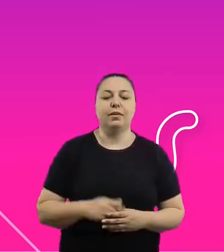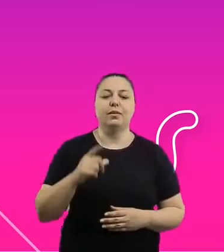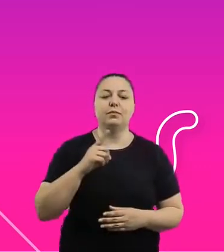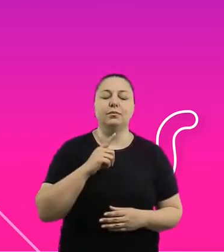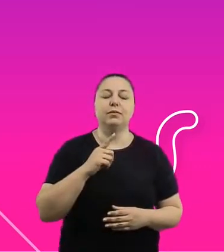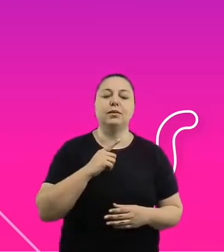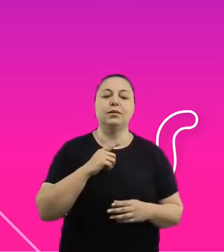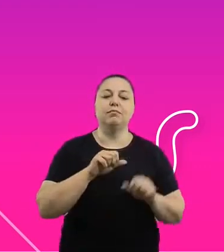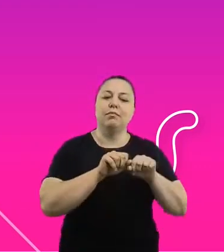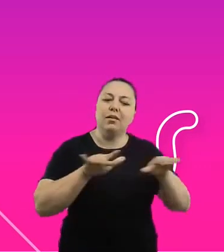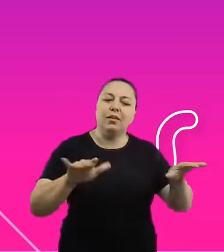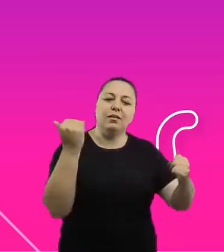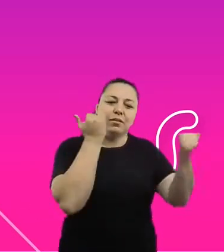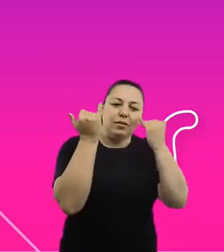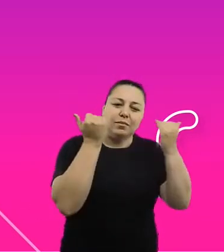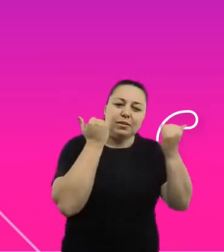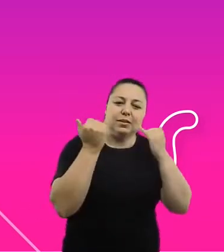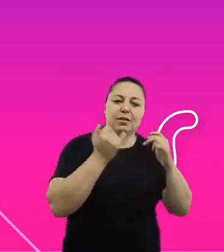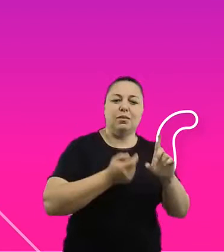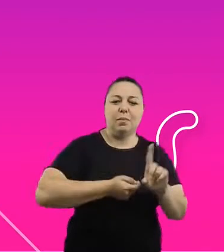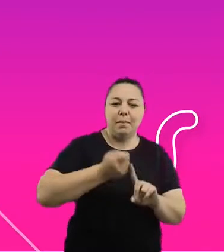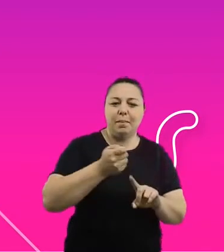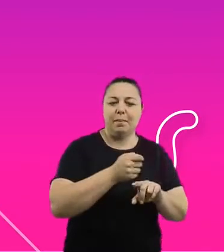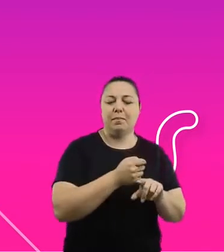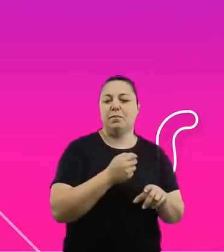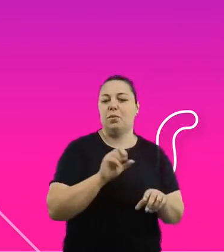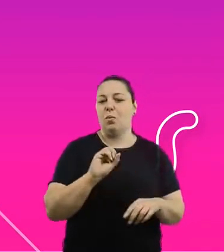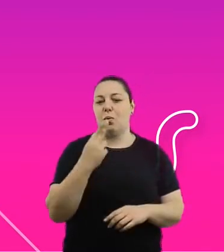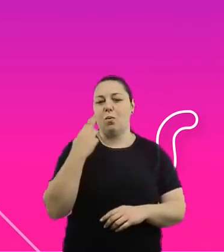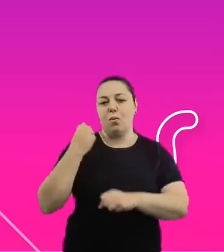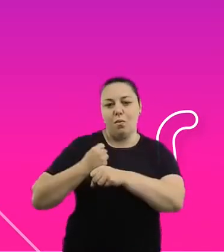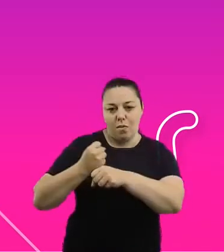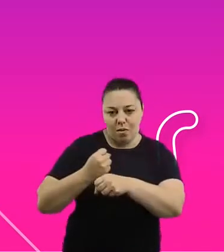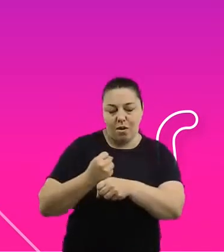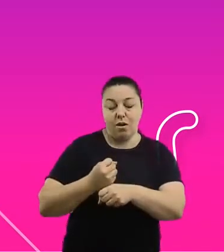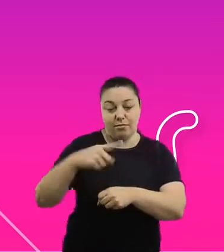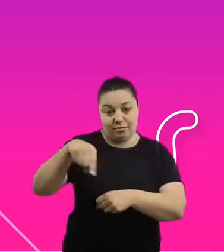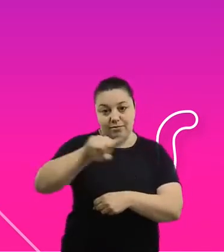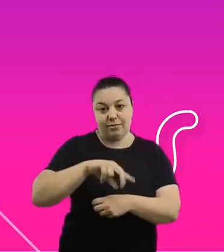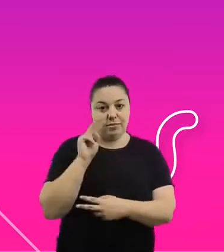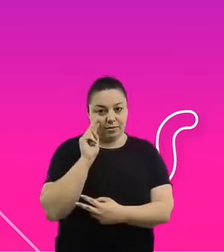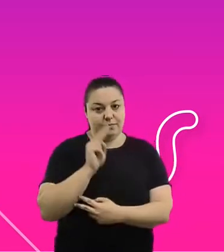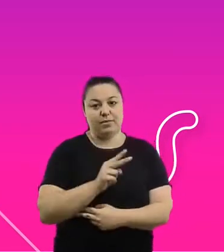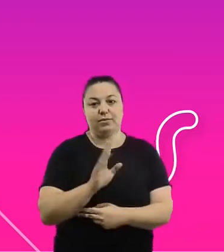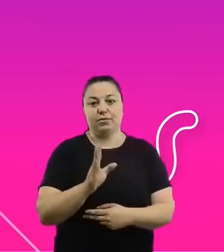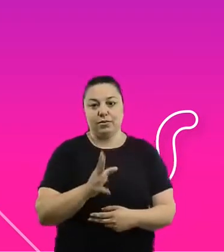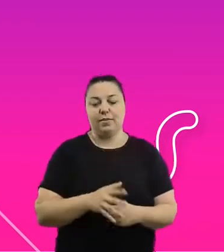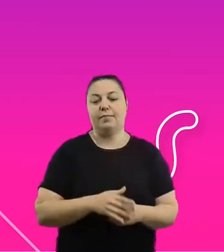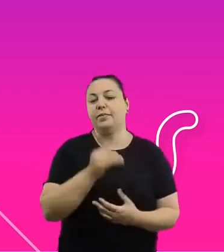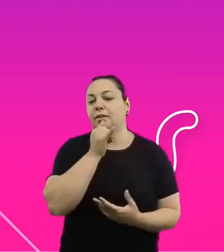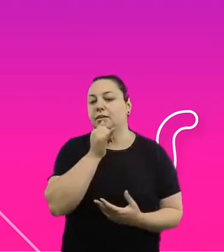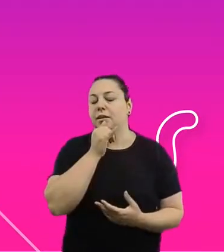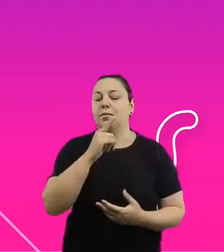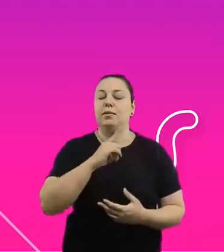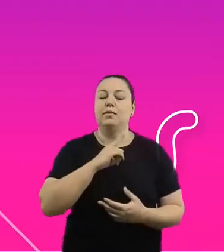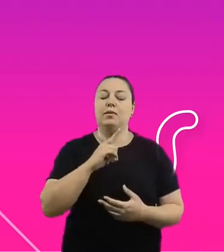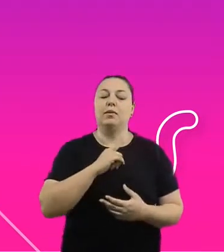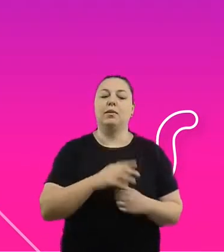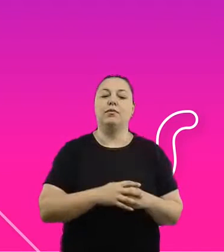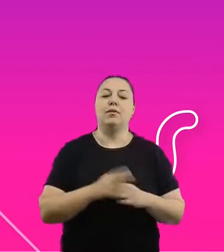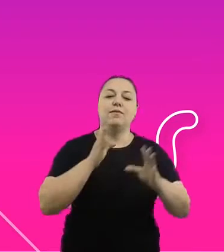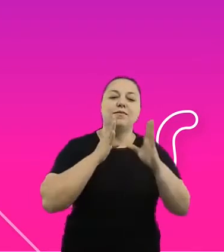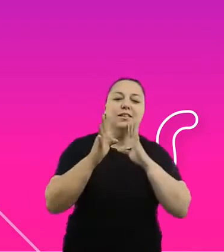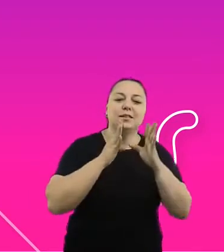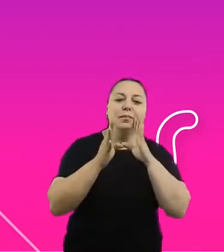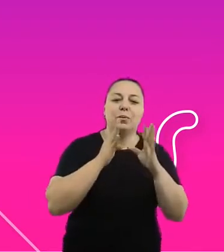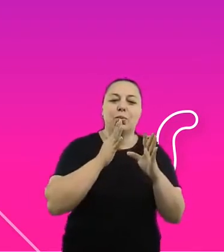anos, que a gente viu aí no mercado, né? Então, por exemplo, teve o vazamento de dados do Facebook